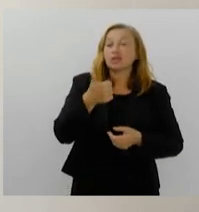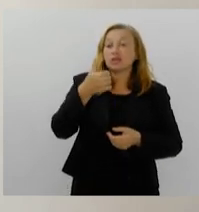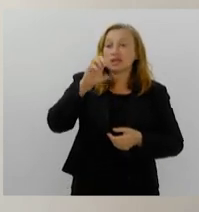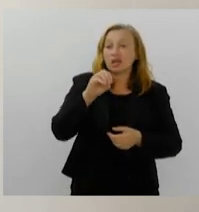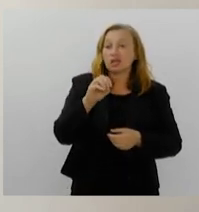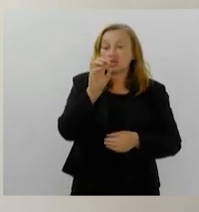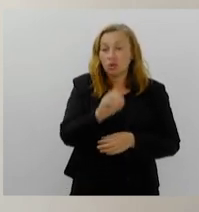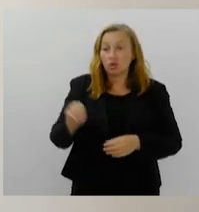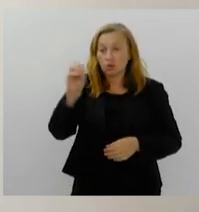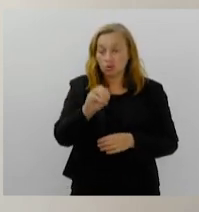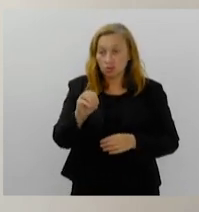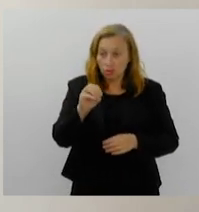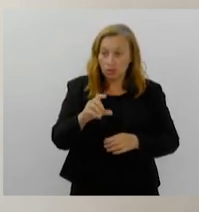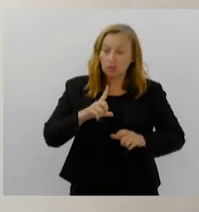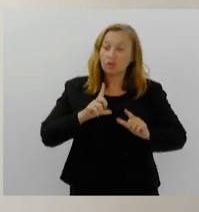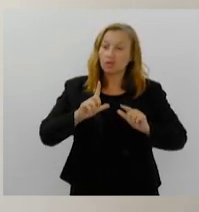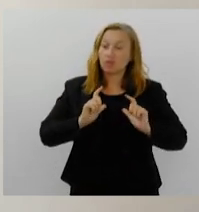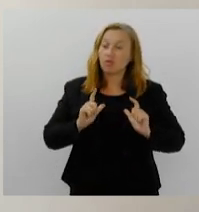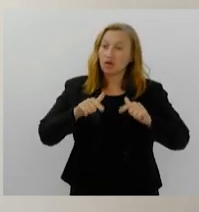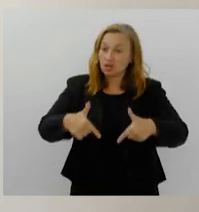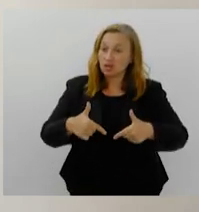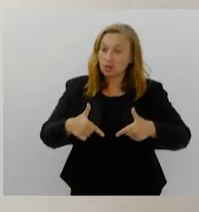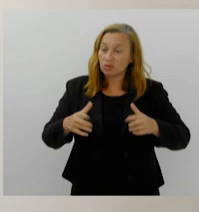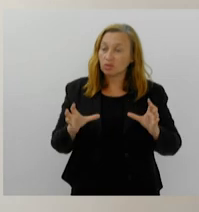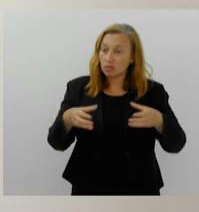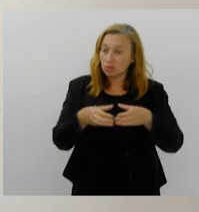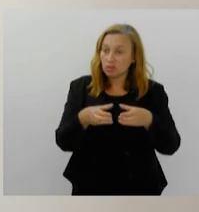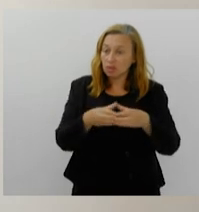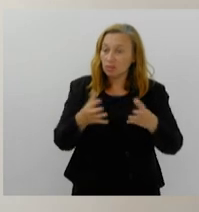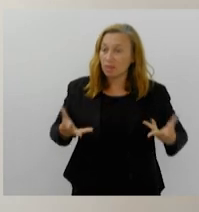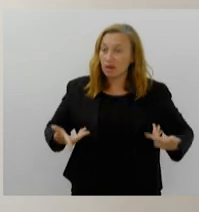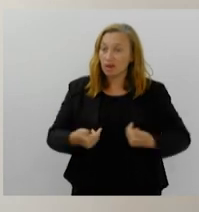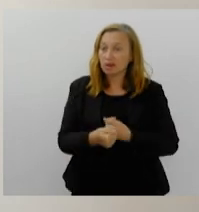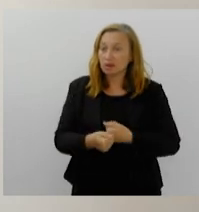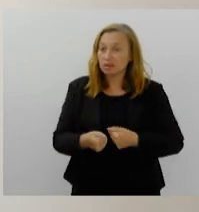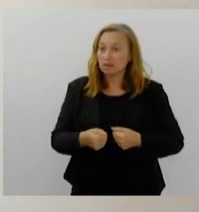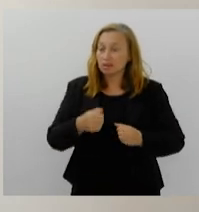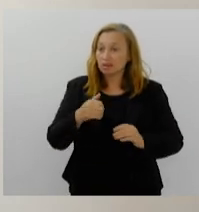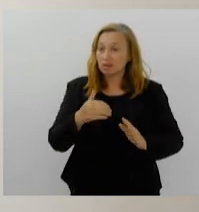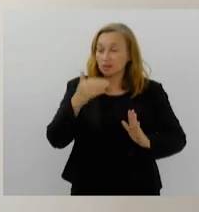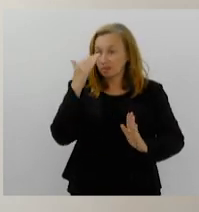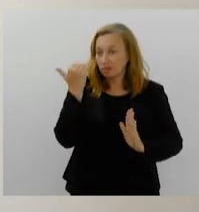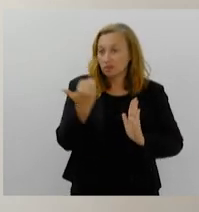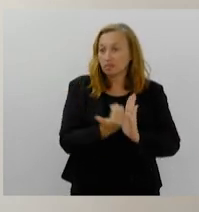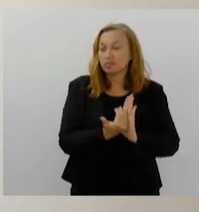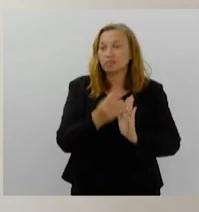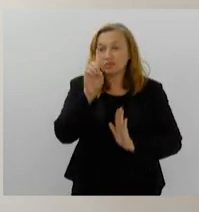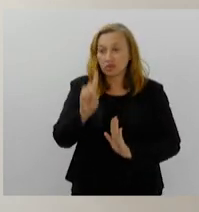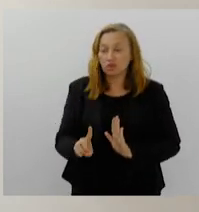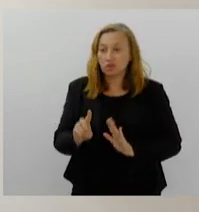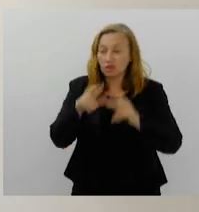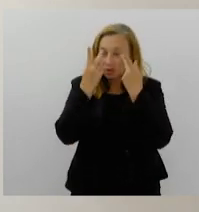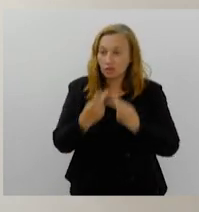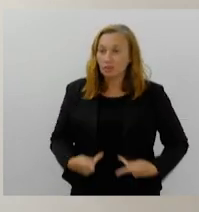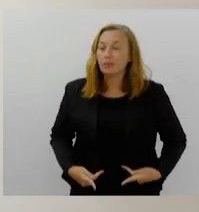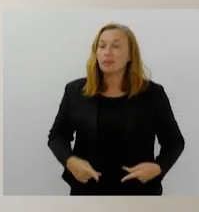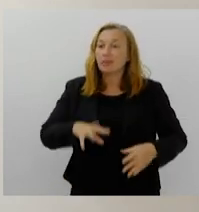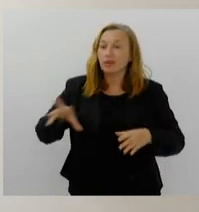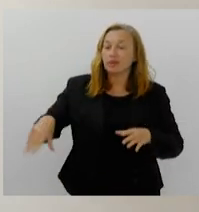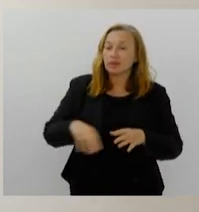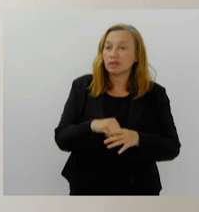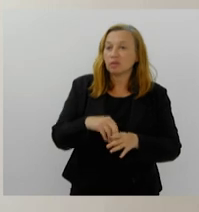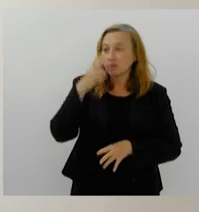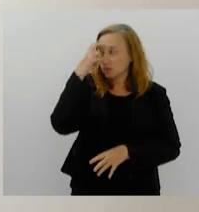anos, temos uma ação conjunta sensacional para concretizar esses direitos humanos. Implementar uma cultura